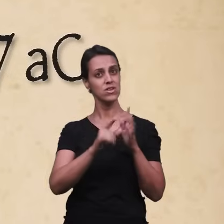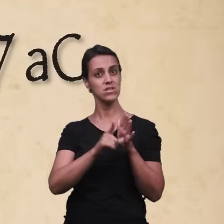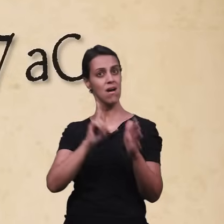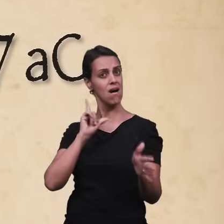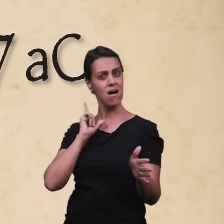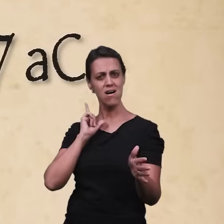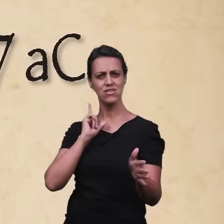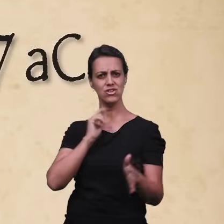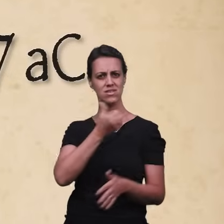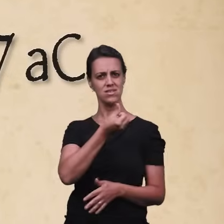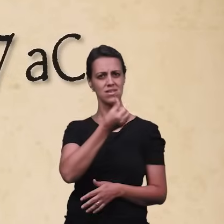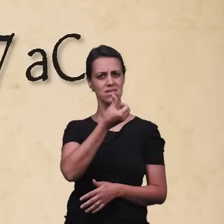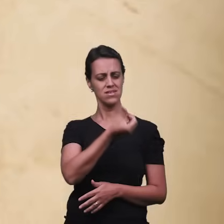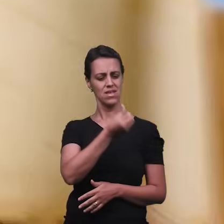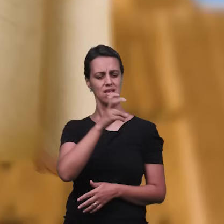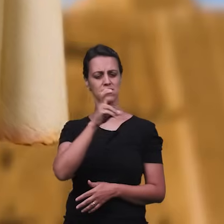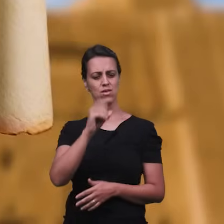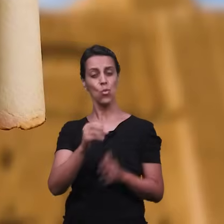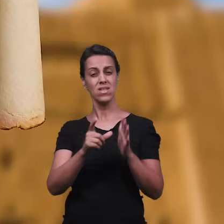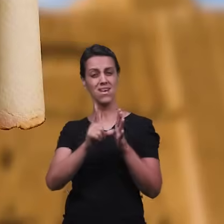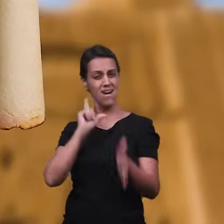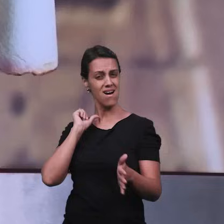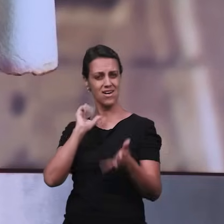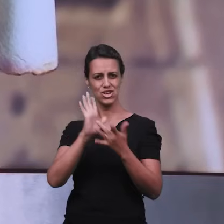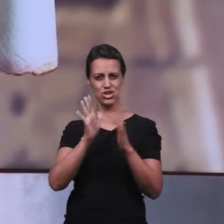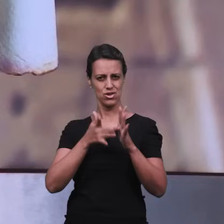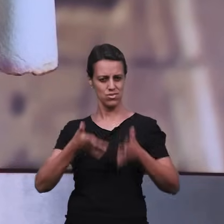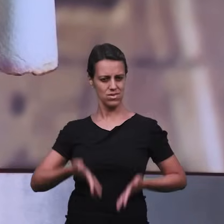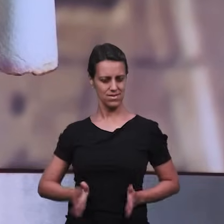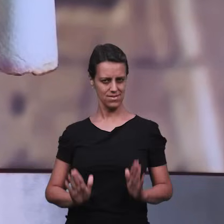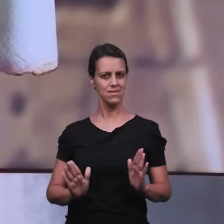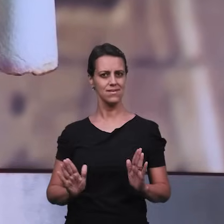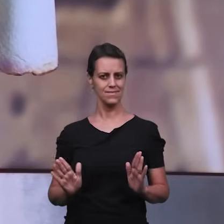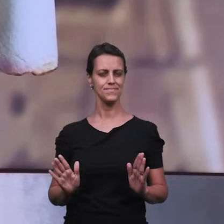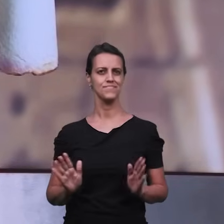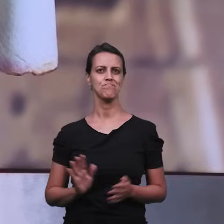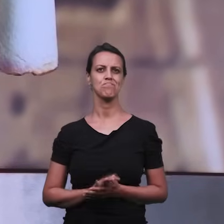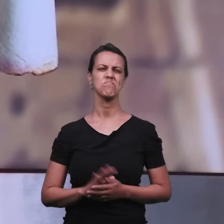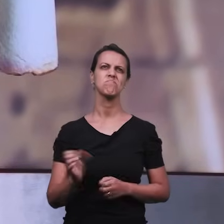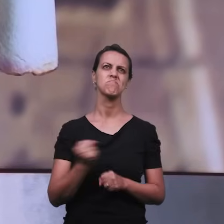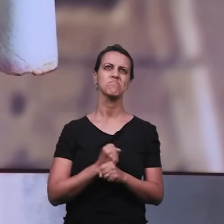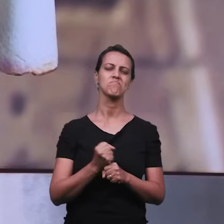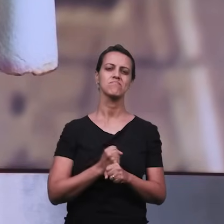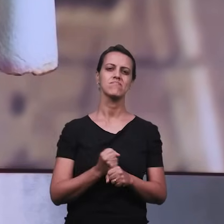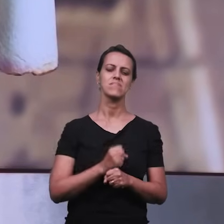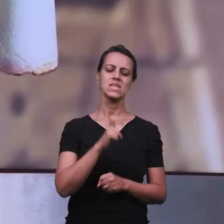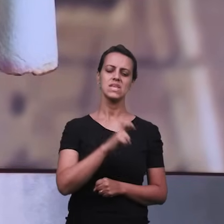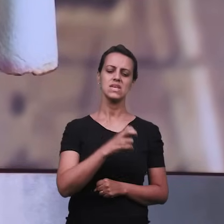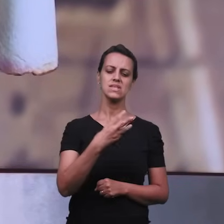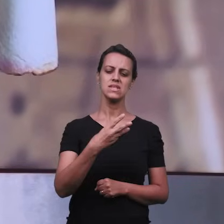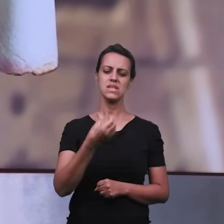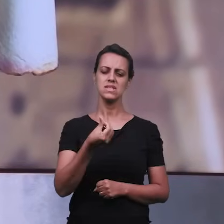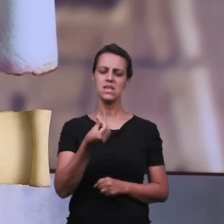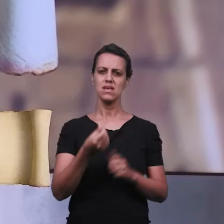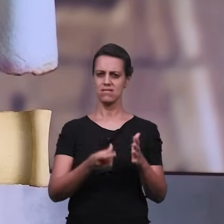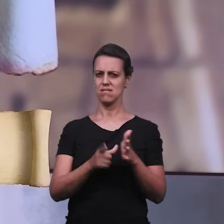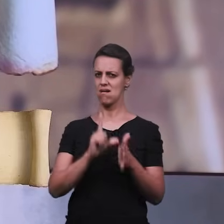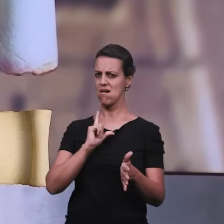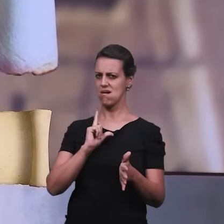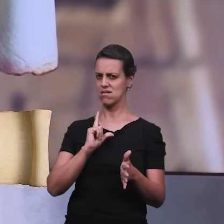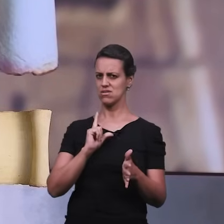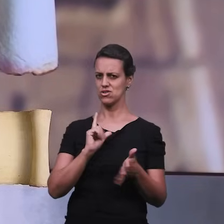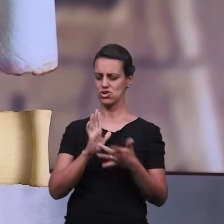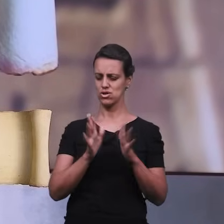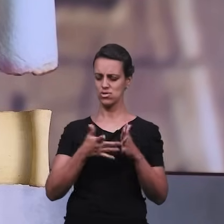período que ele foi profeta em Israel. Em 536 a.C., o